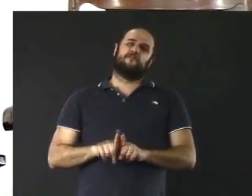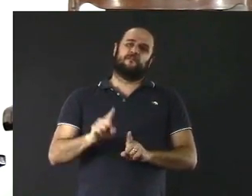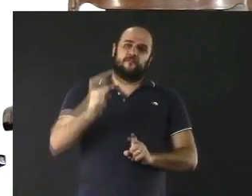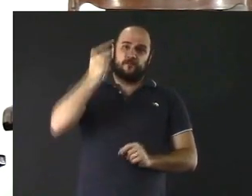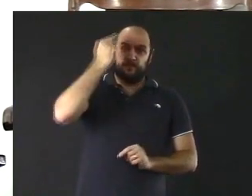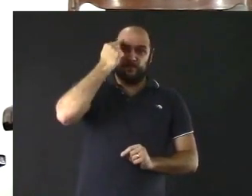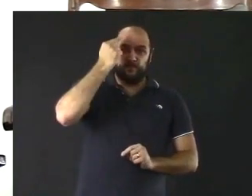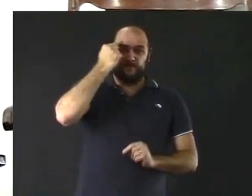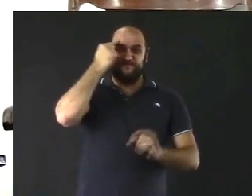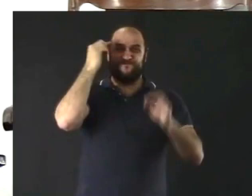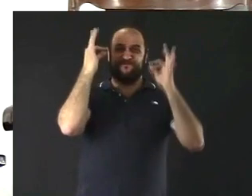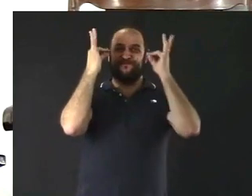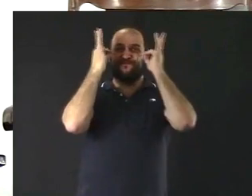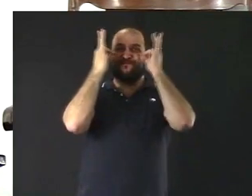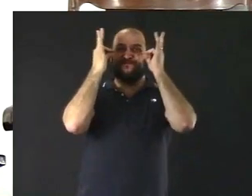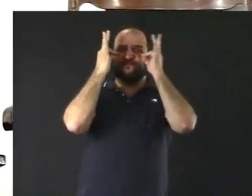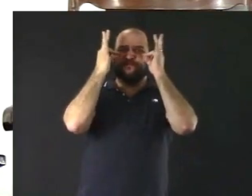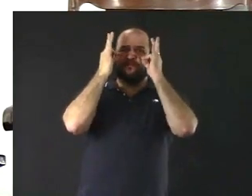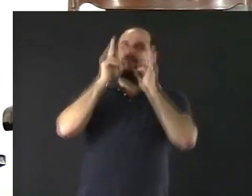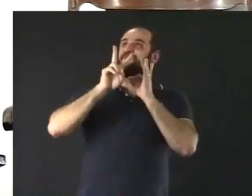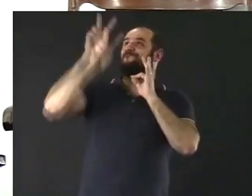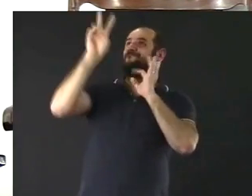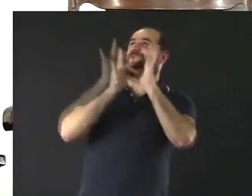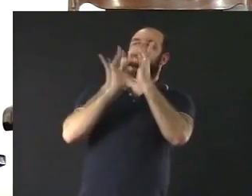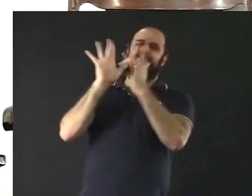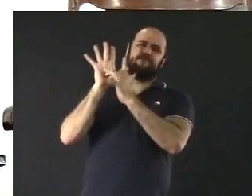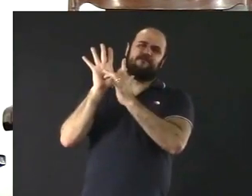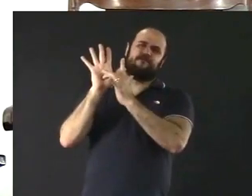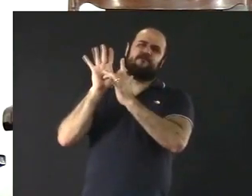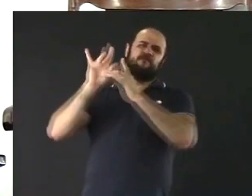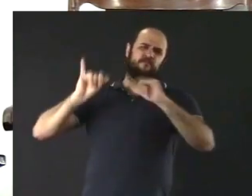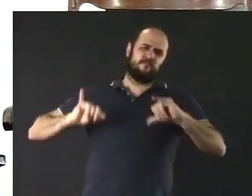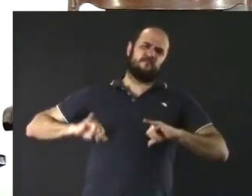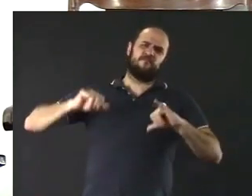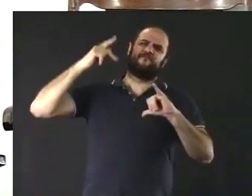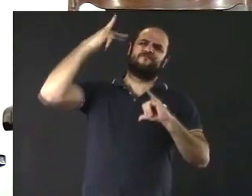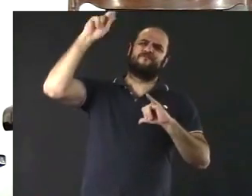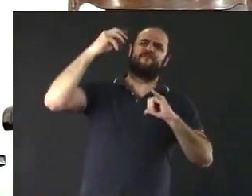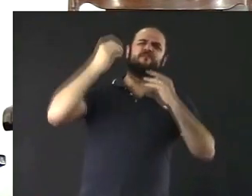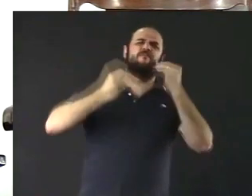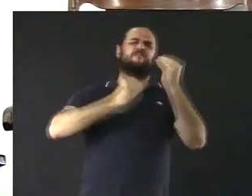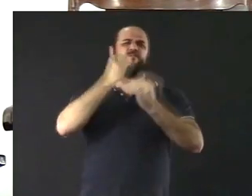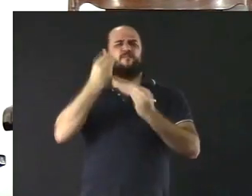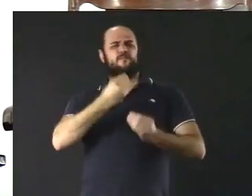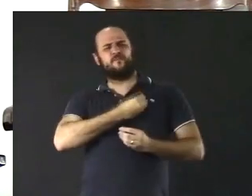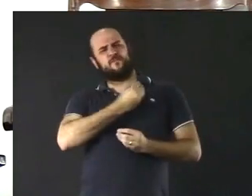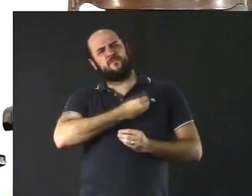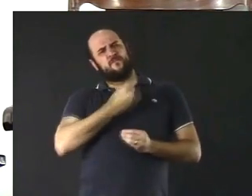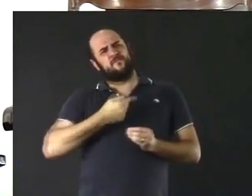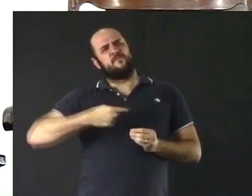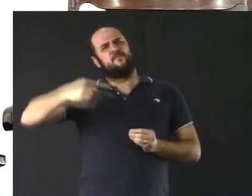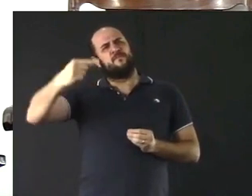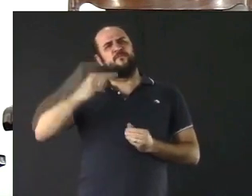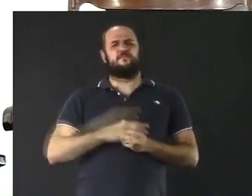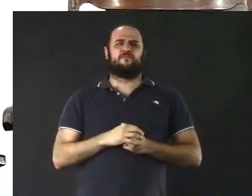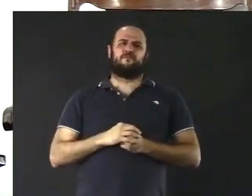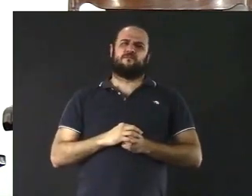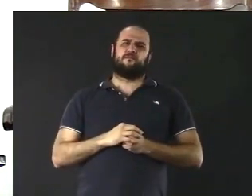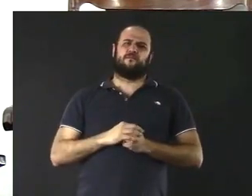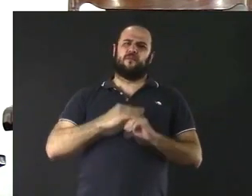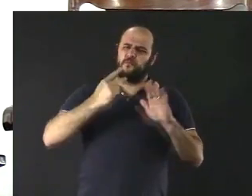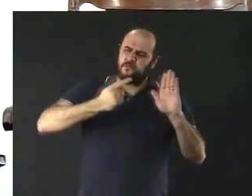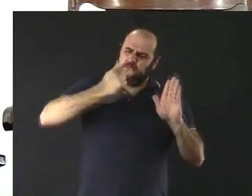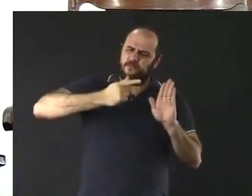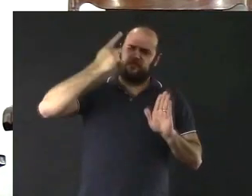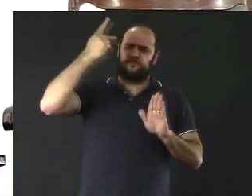considerando atentamente o autor e consumador da fé, o seu sofrimento e como Ele venceu tudo isso para garantir essa promessa